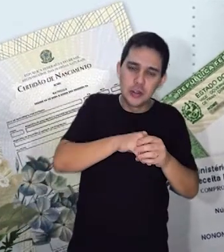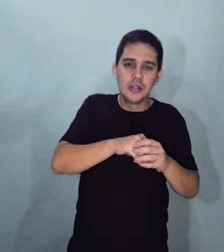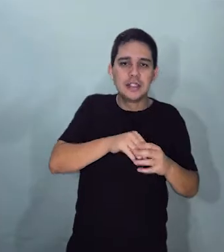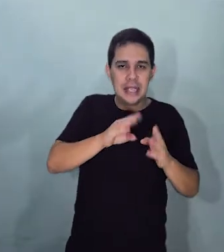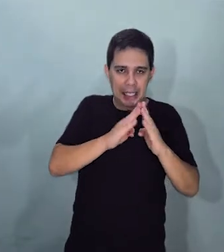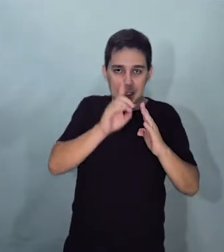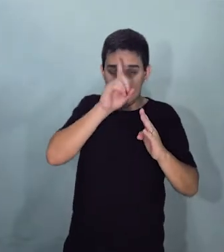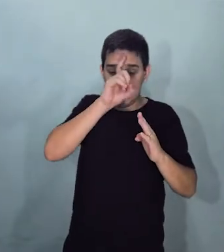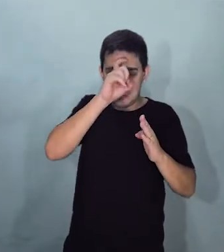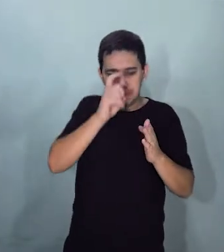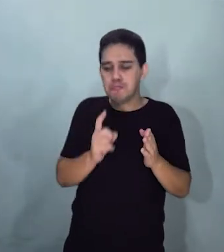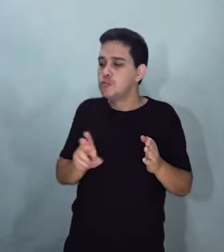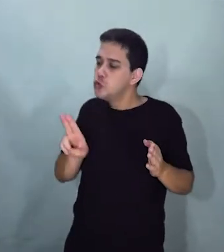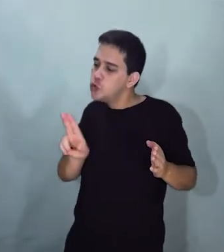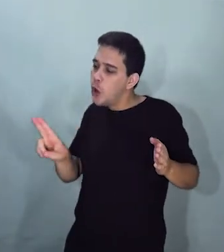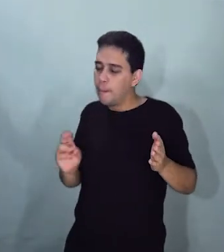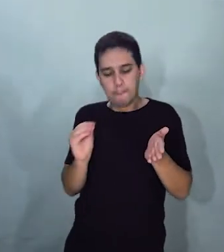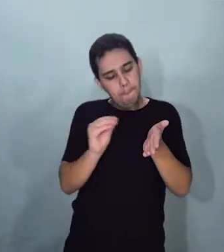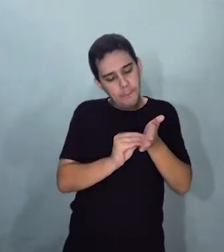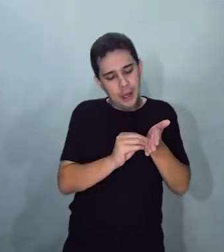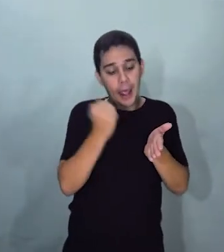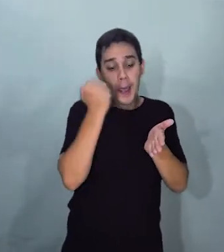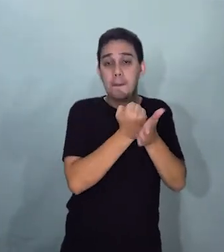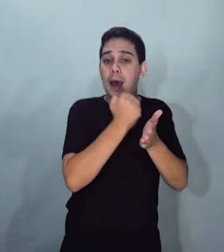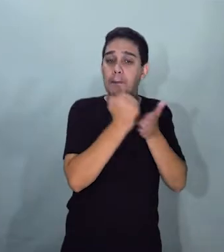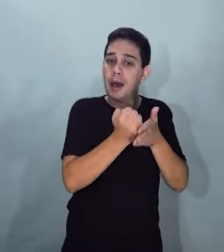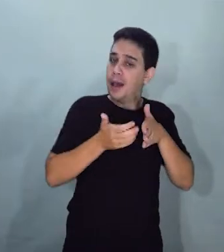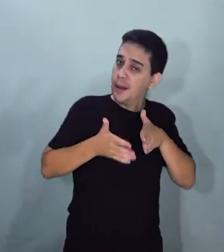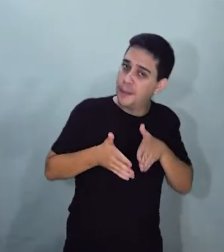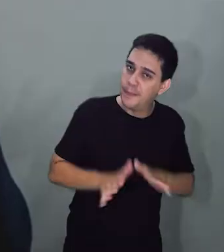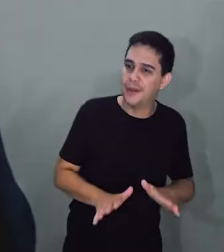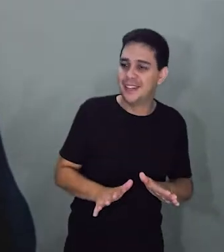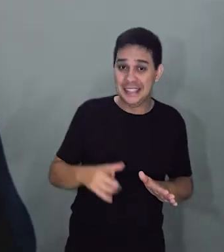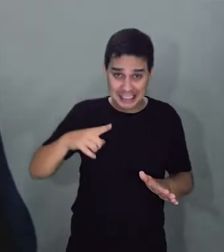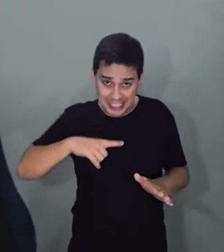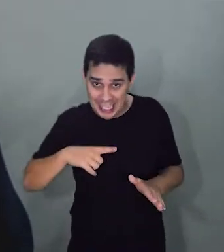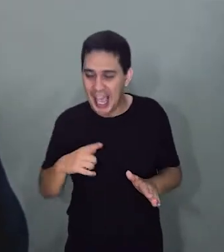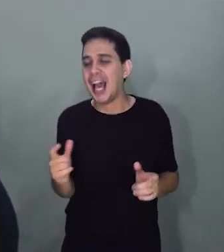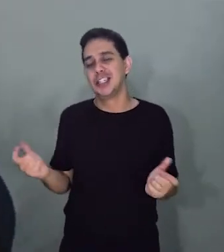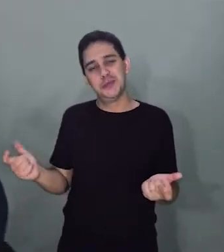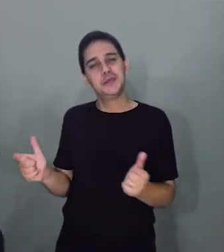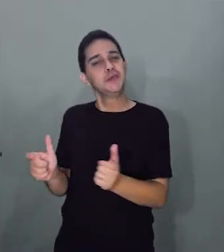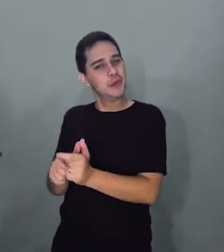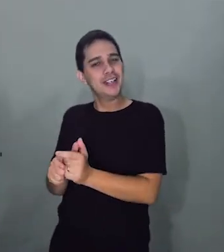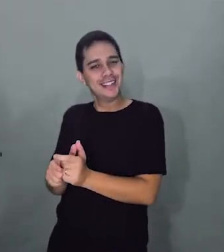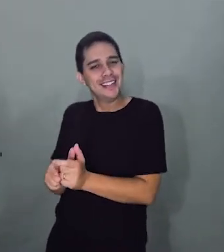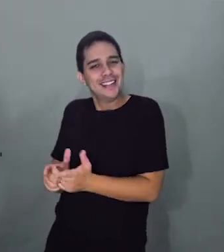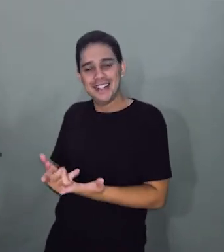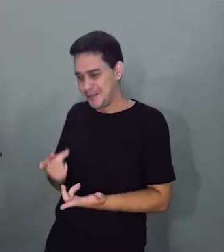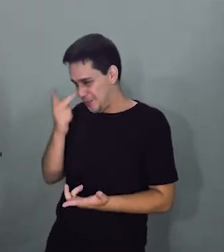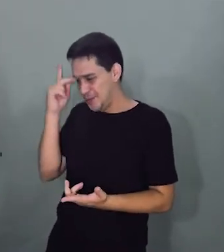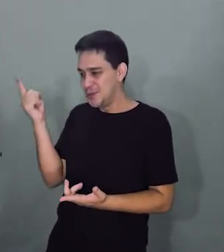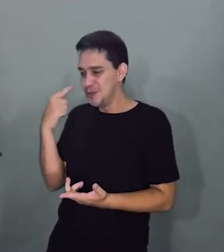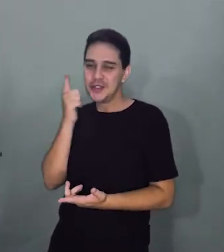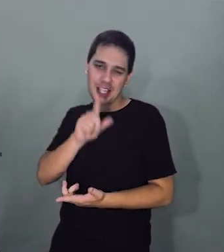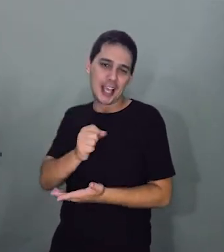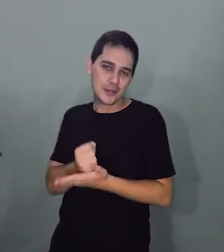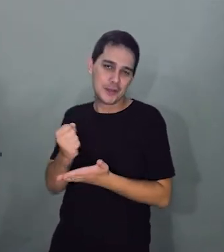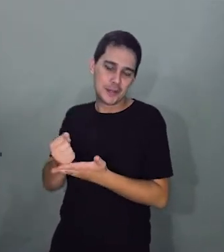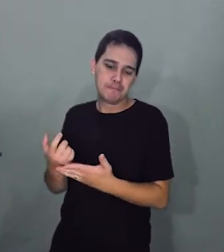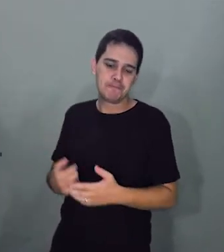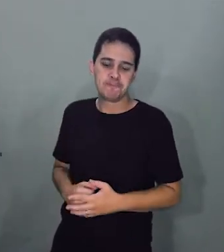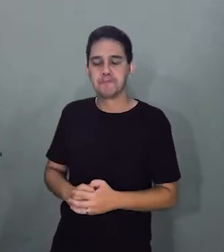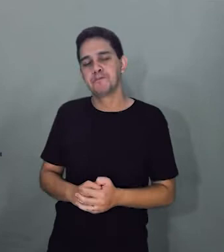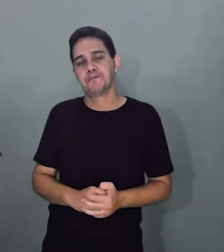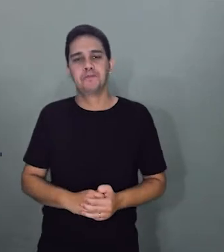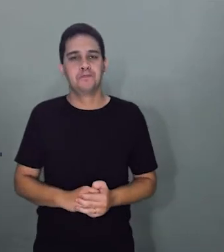maternidade, diminui os índices de subregistro. O projeto Nascer Legal é um projeto piloto